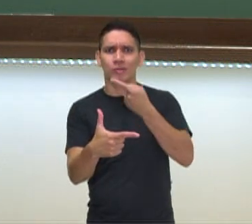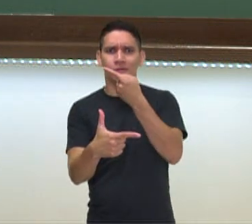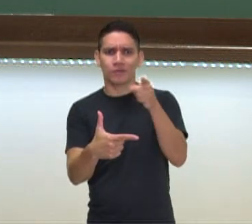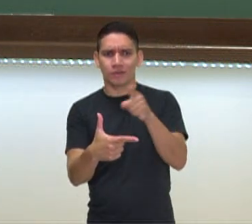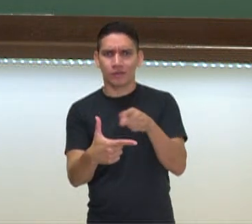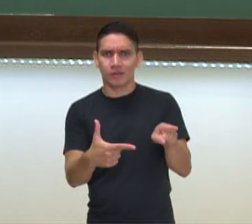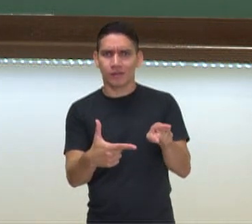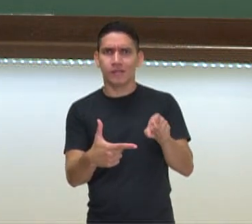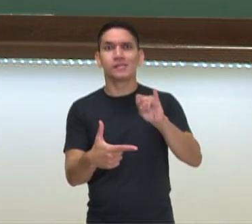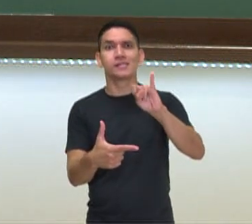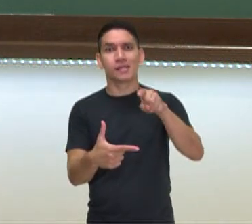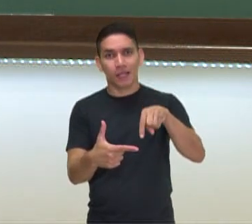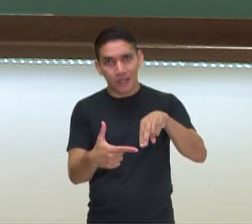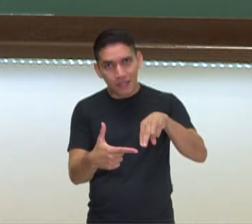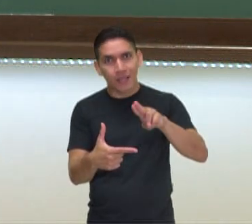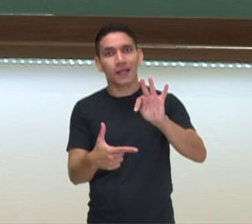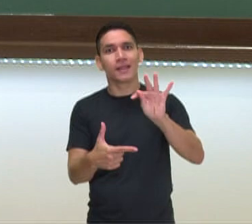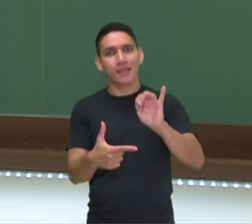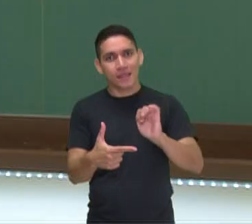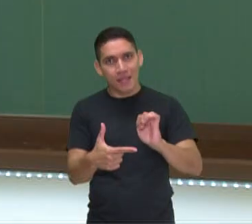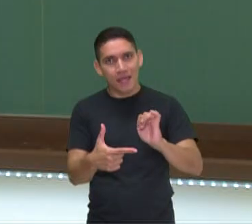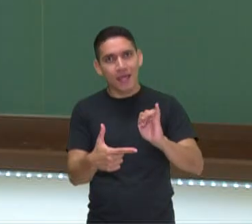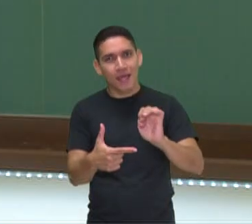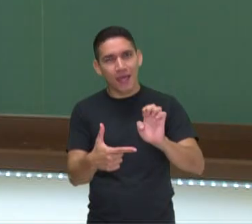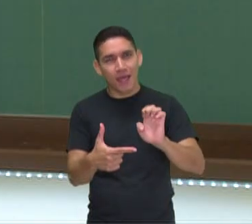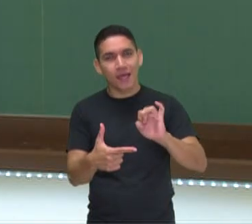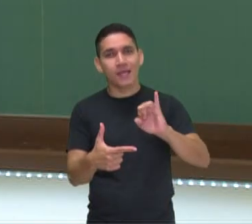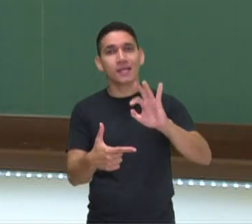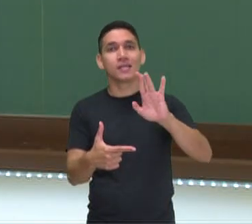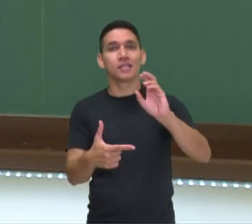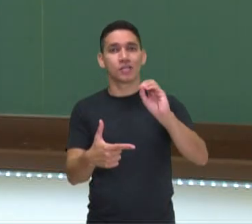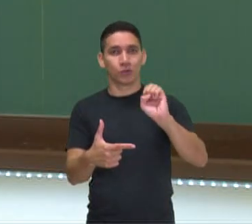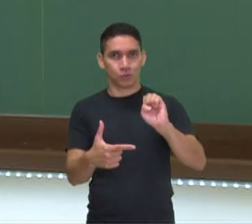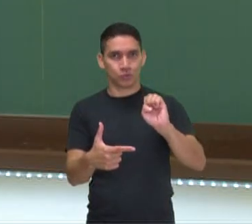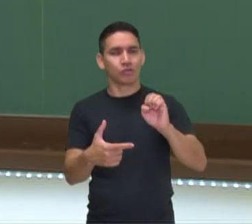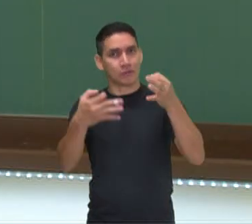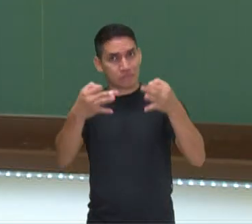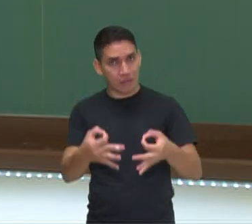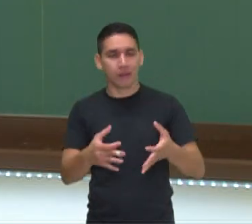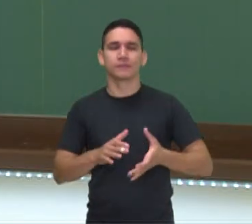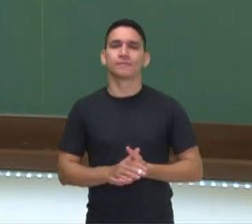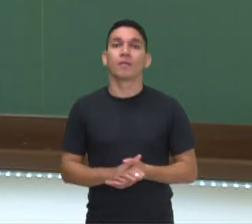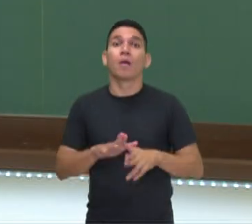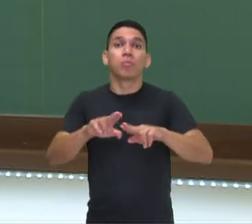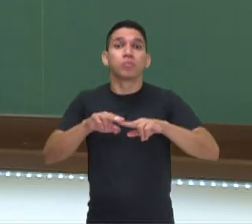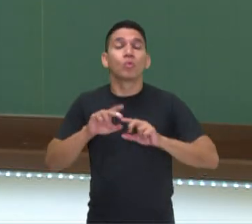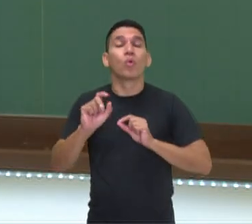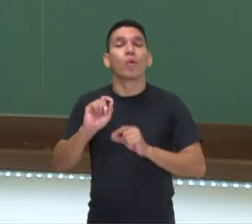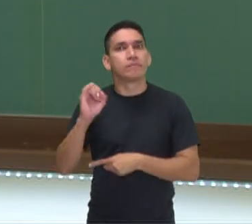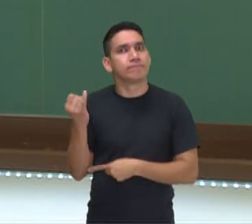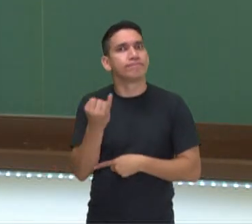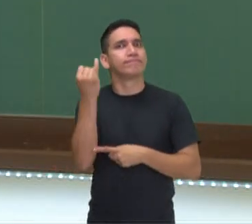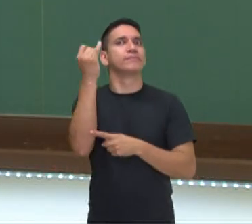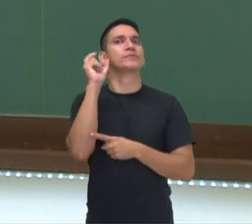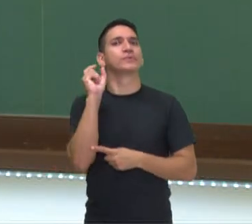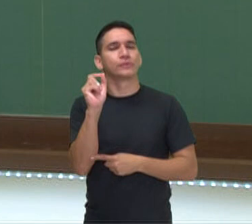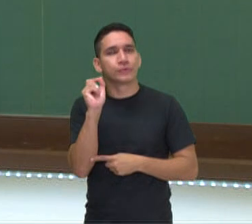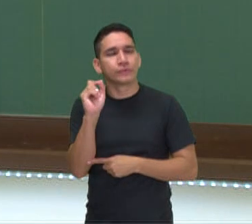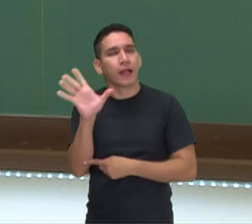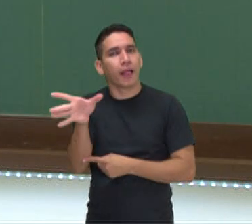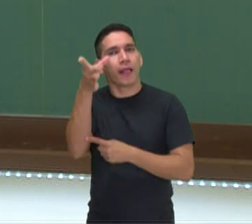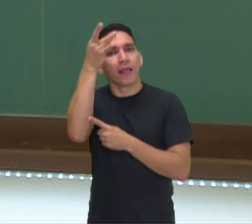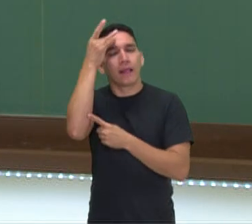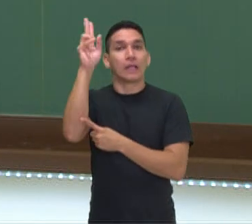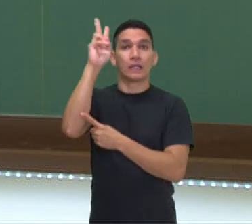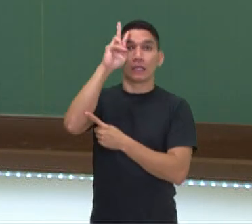inteiros, sobre a divisão exata dos números inteiros. Para isso, é importante recordar